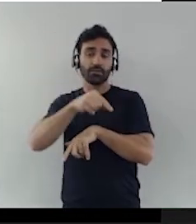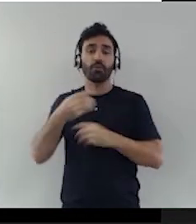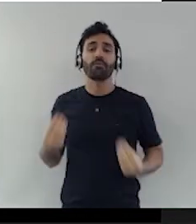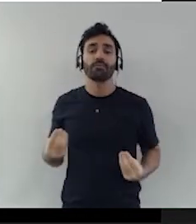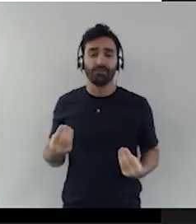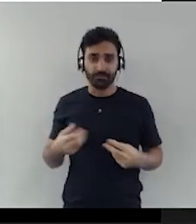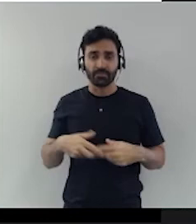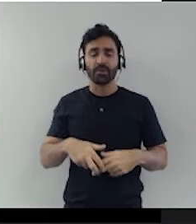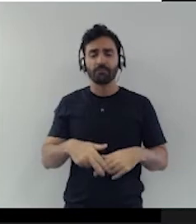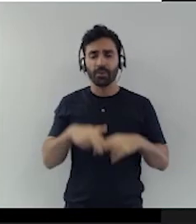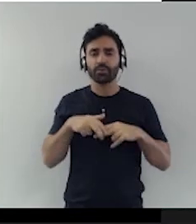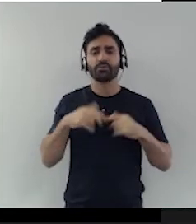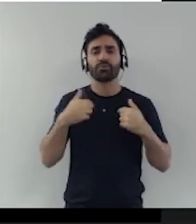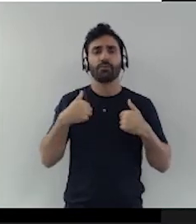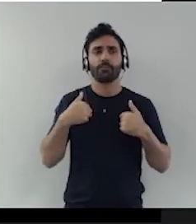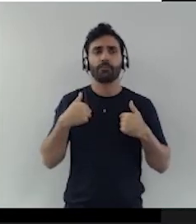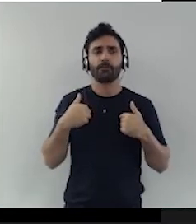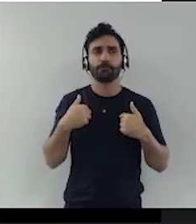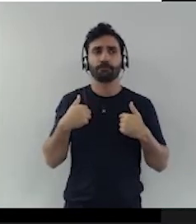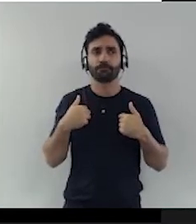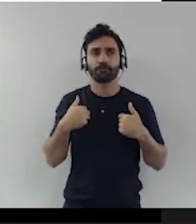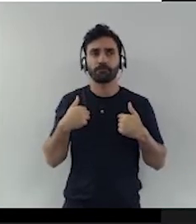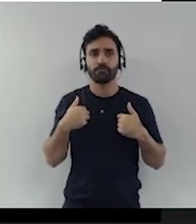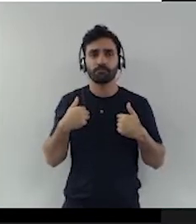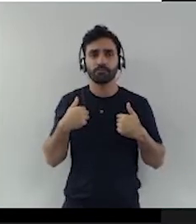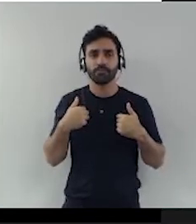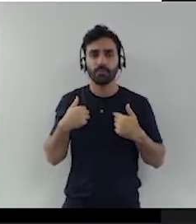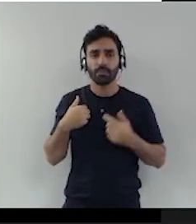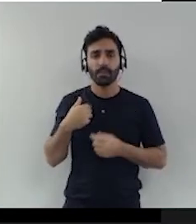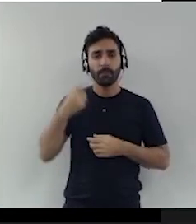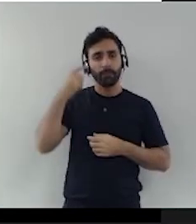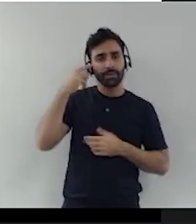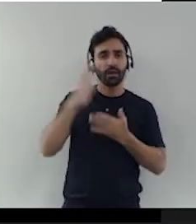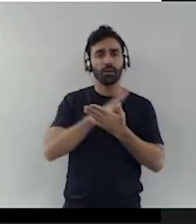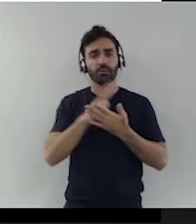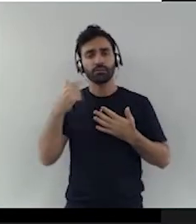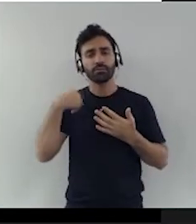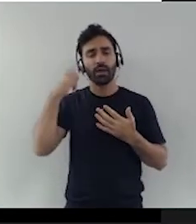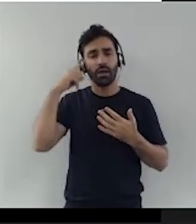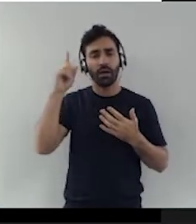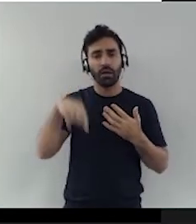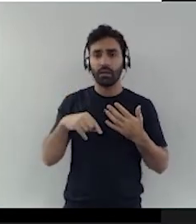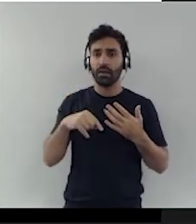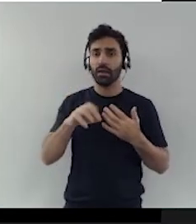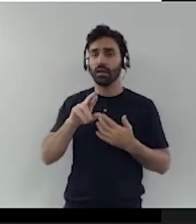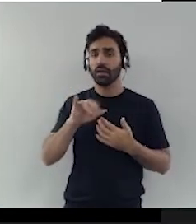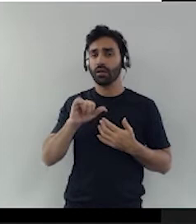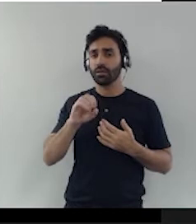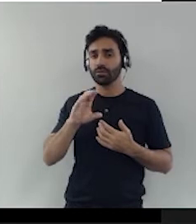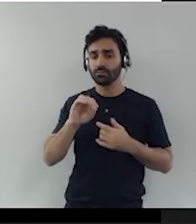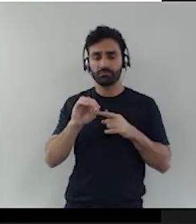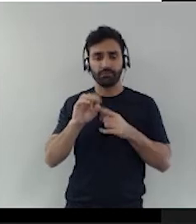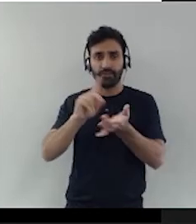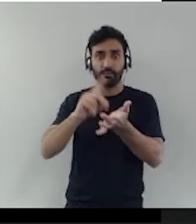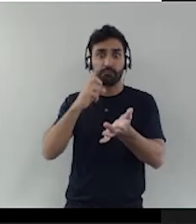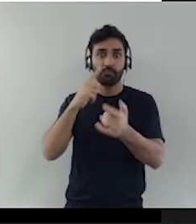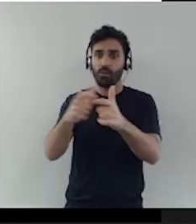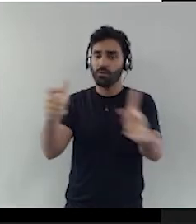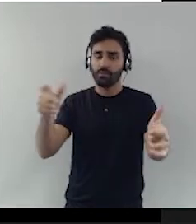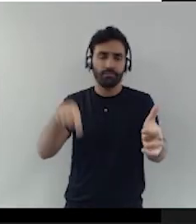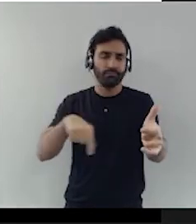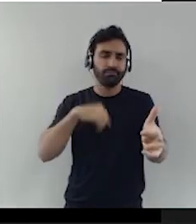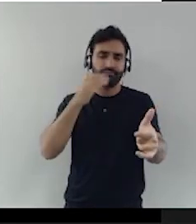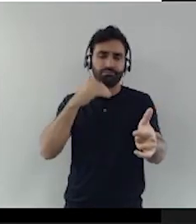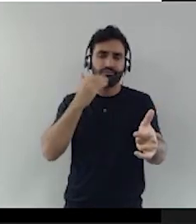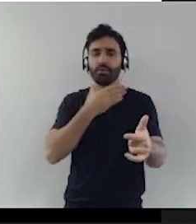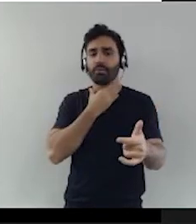xeque toda aquela mingana que eu gosto das matrizes de risco, que eu acho que boa parte dali é furada, então é preciso